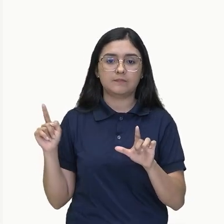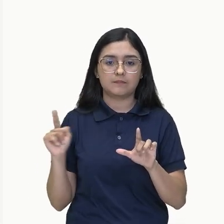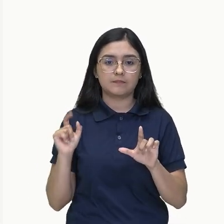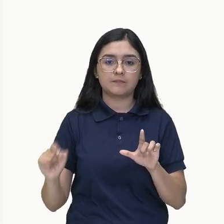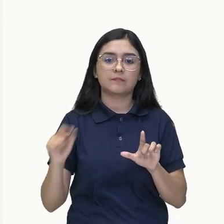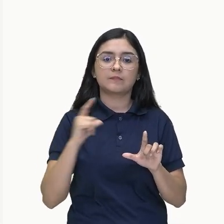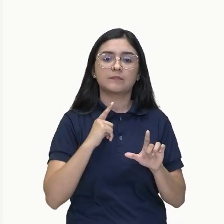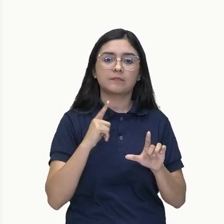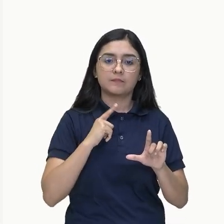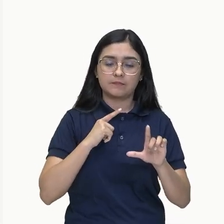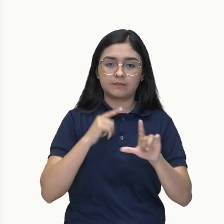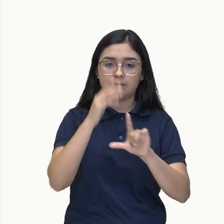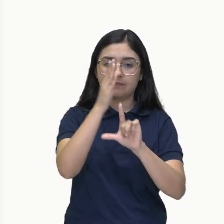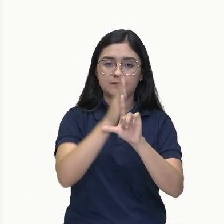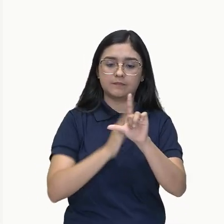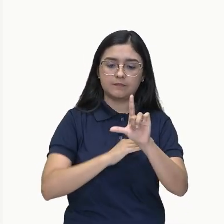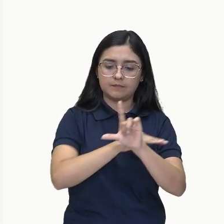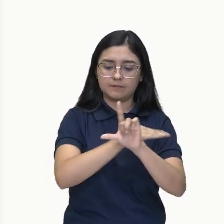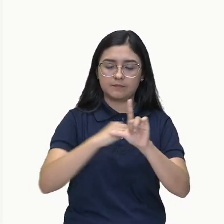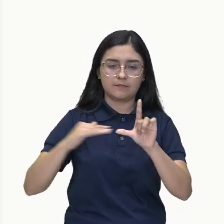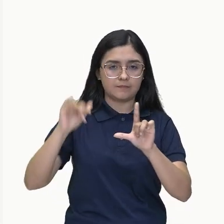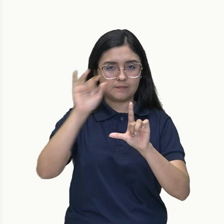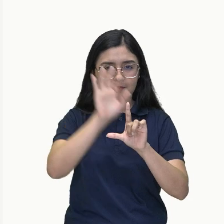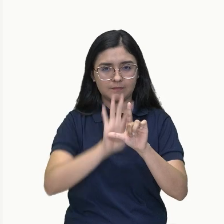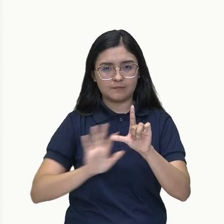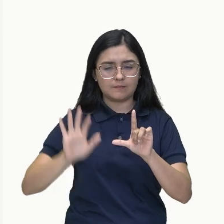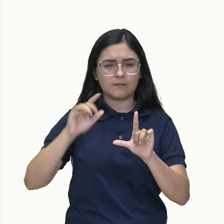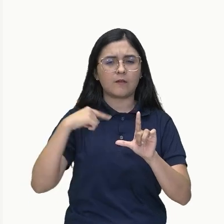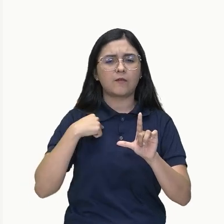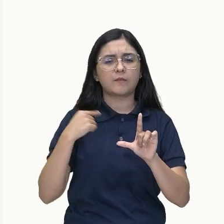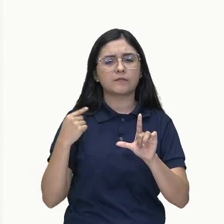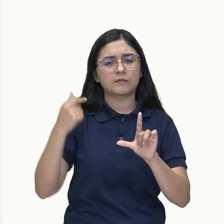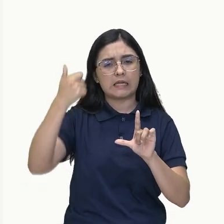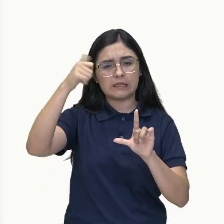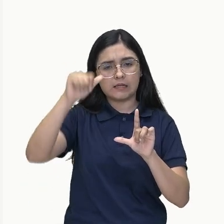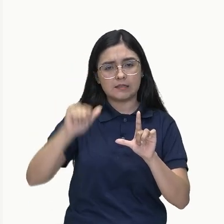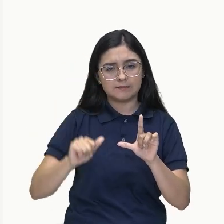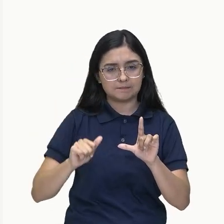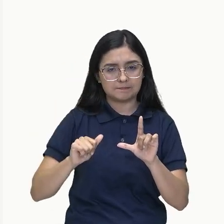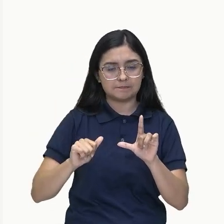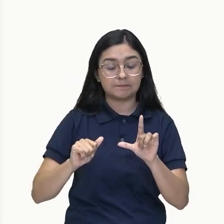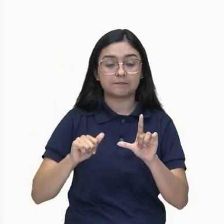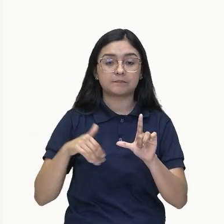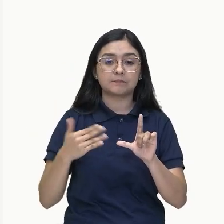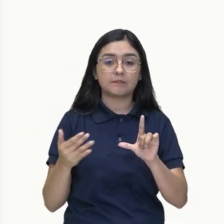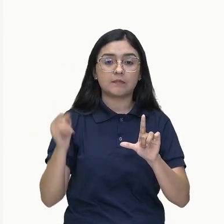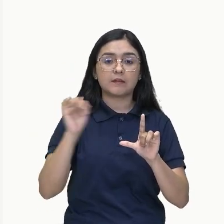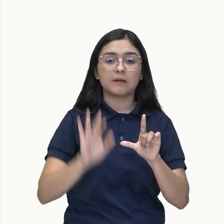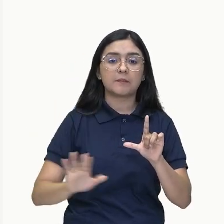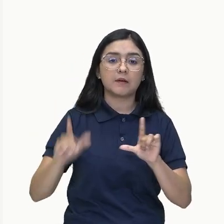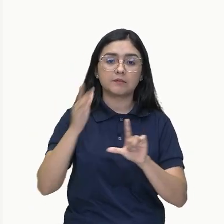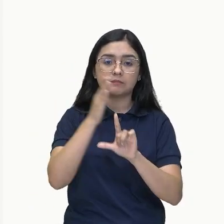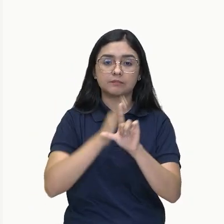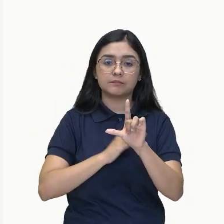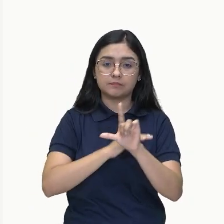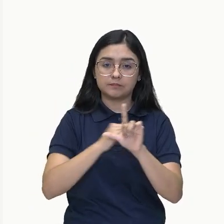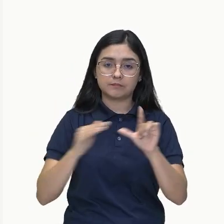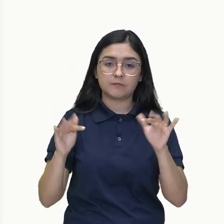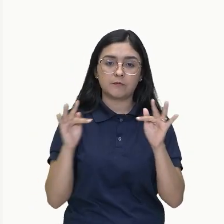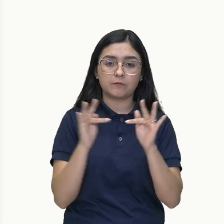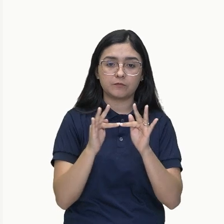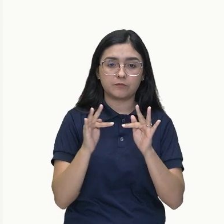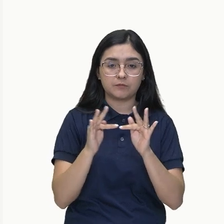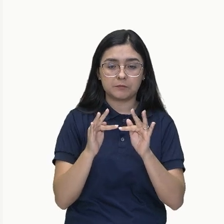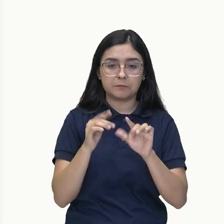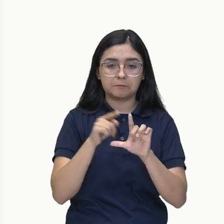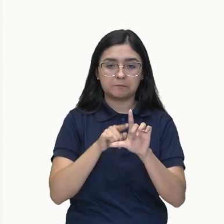nós temos aqui o gráfico, tá? Vejam, vamos analisar esse gráfico aqui com calma. Na imagem a seguir, temos o gráfico da função.